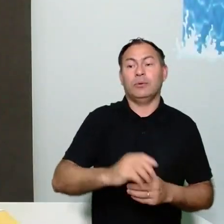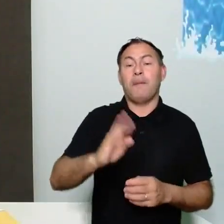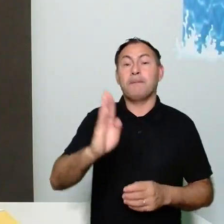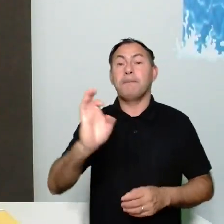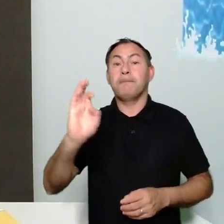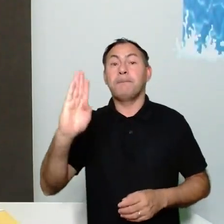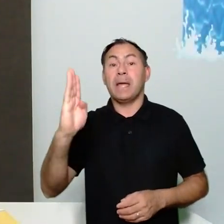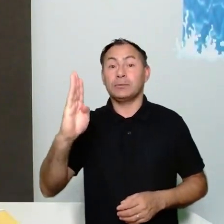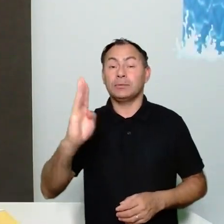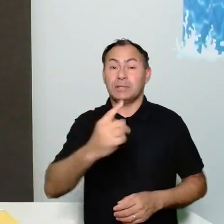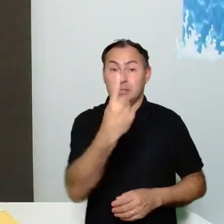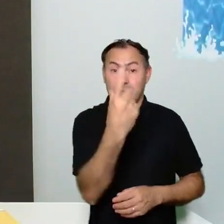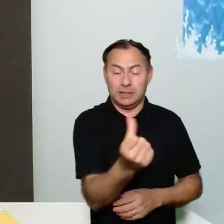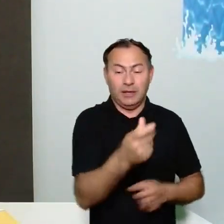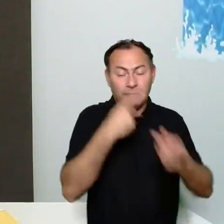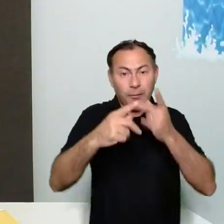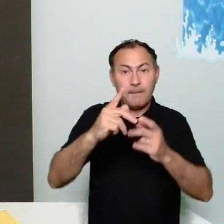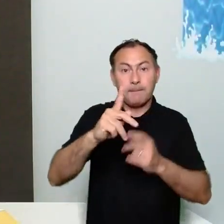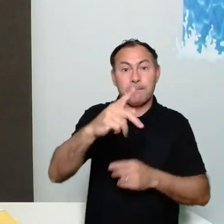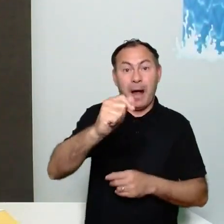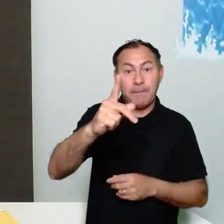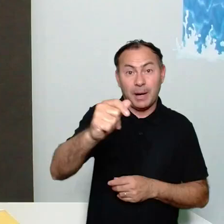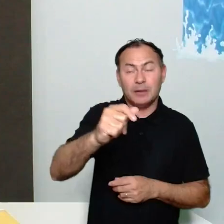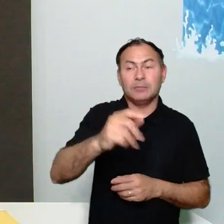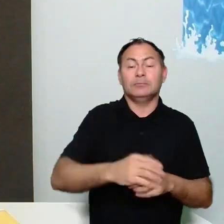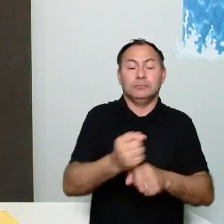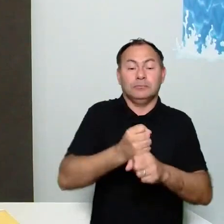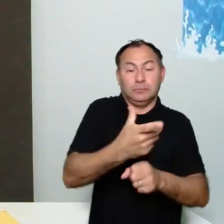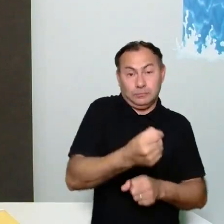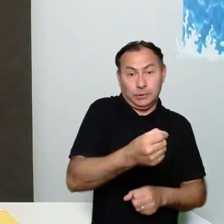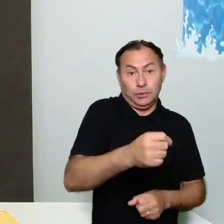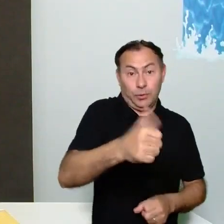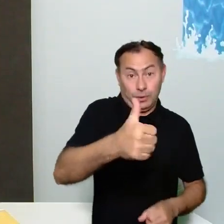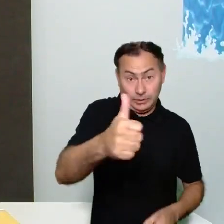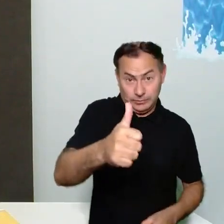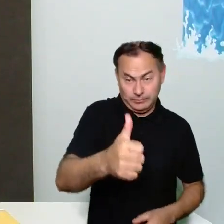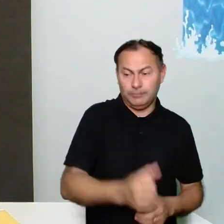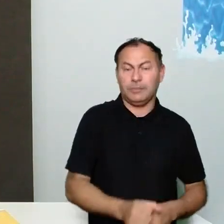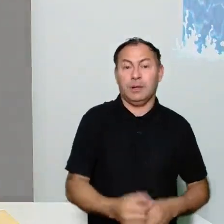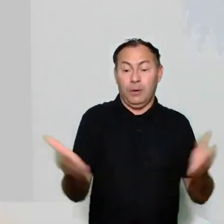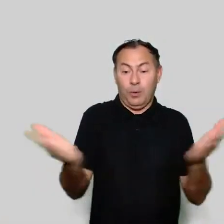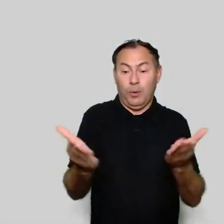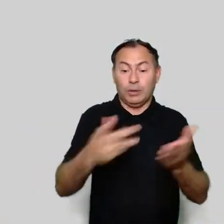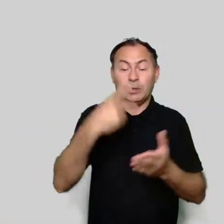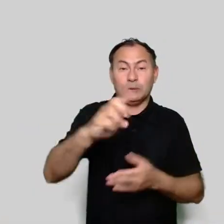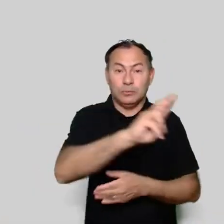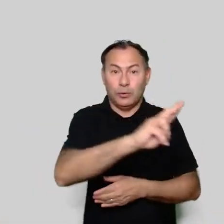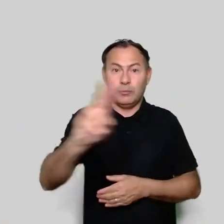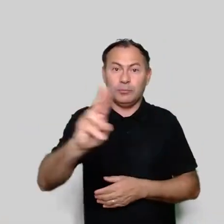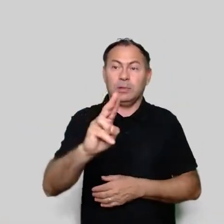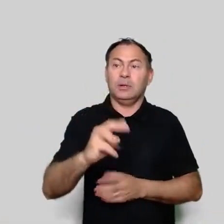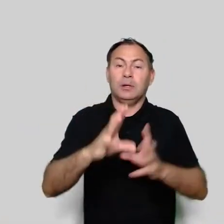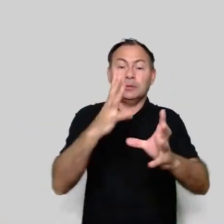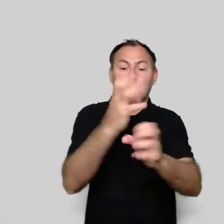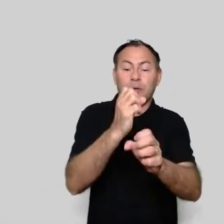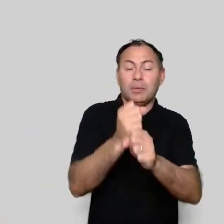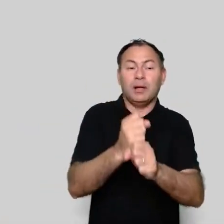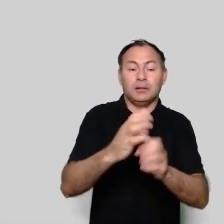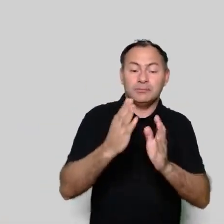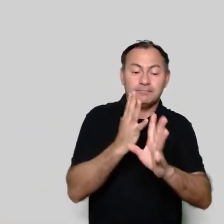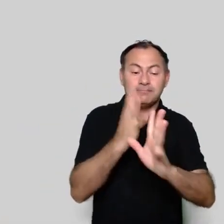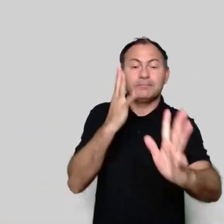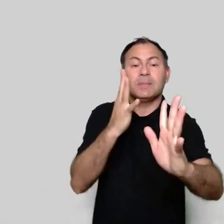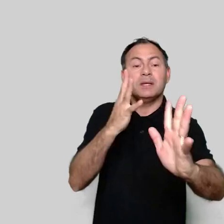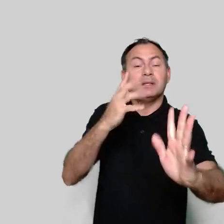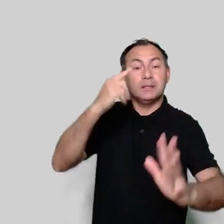Disse o Papa na beatificação, em 2011, Hoje o seu nome se soma às